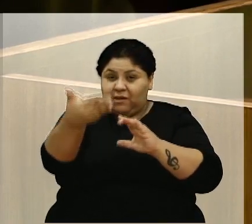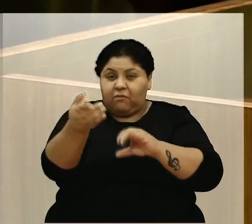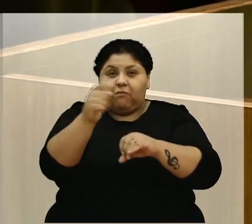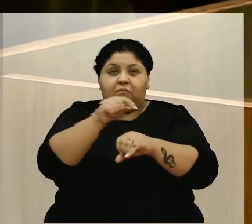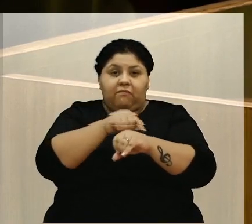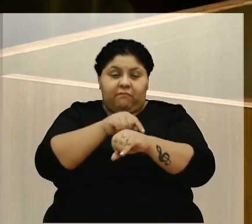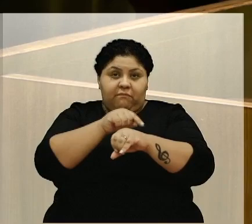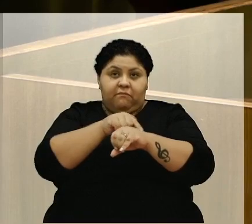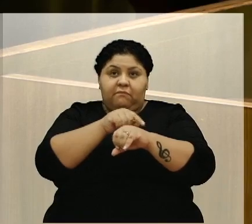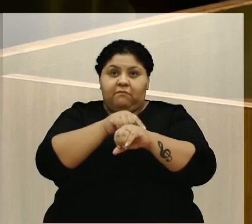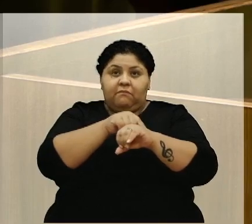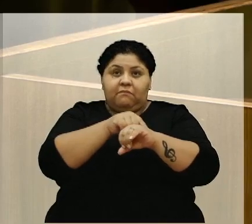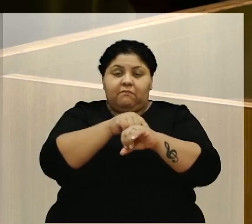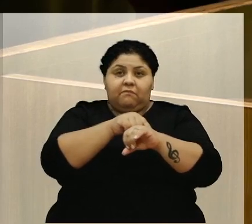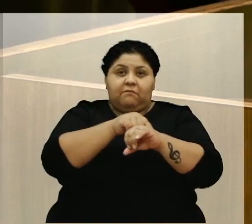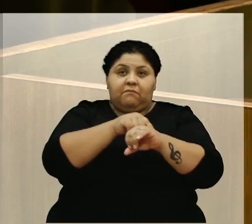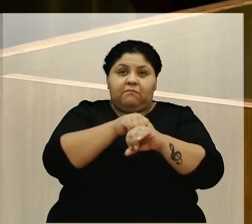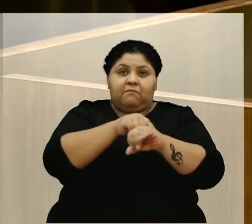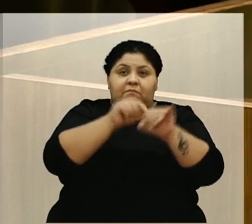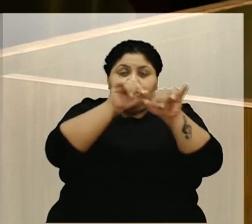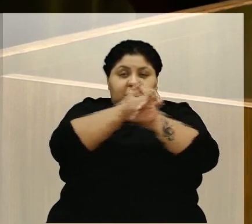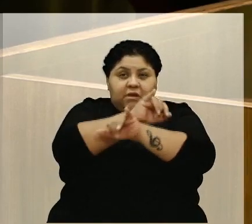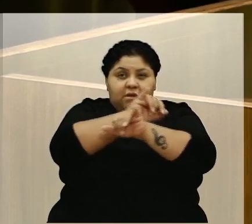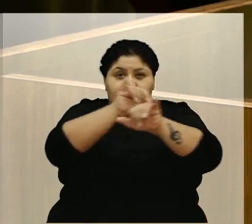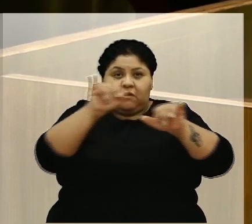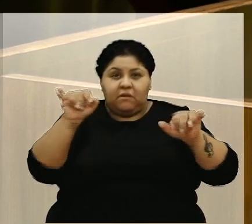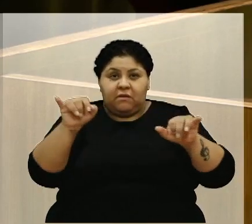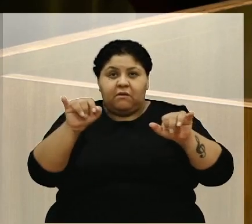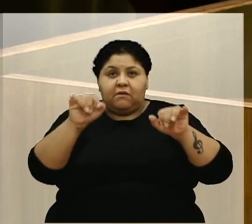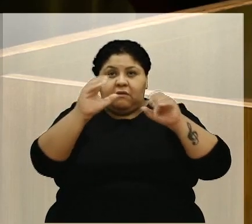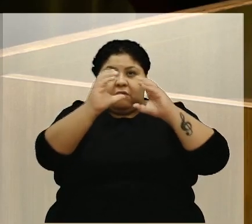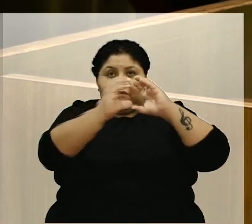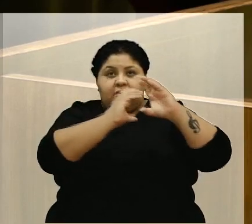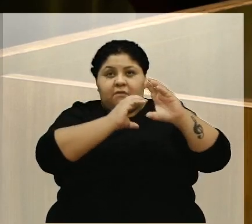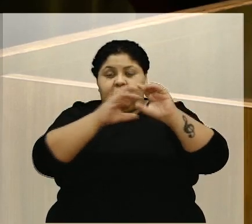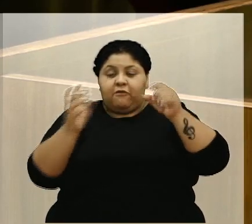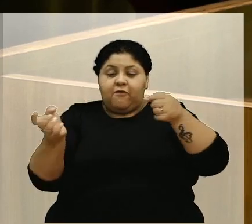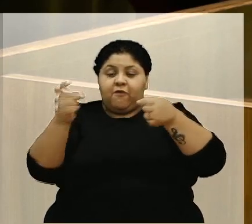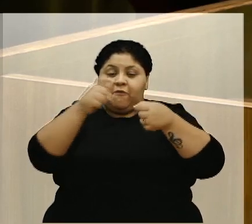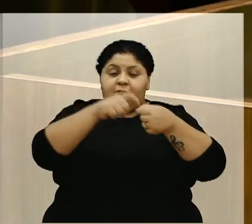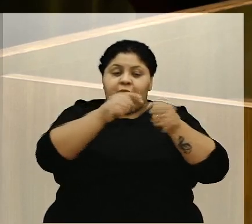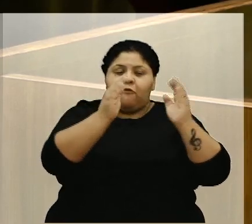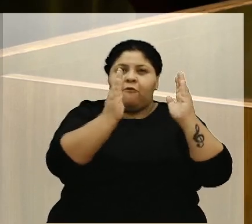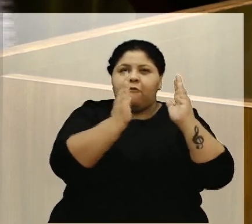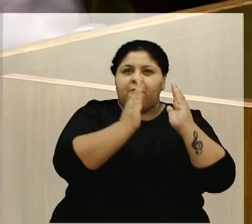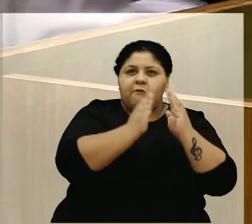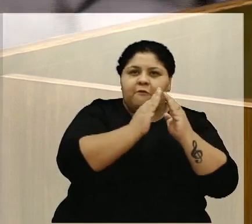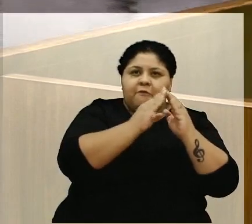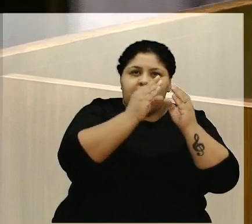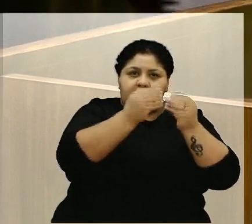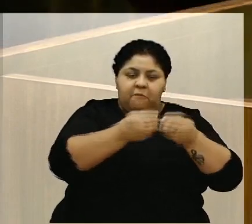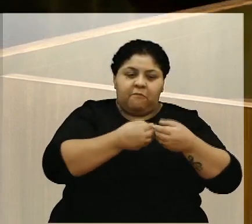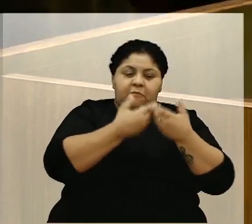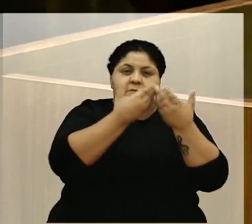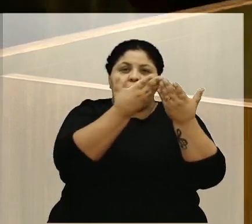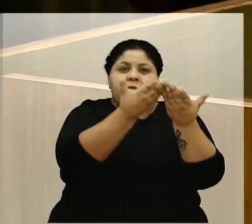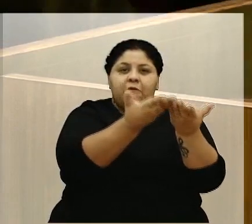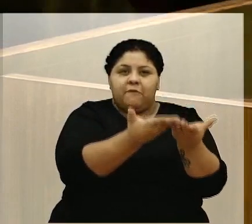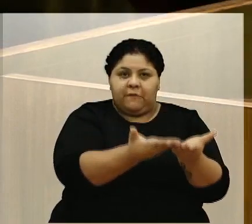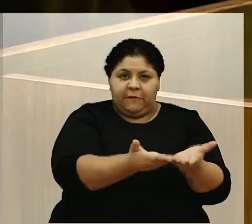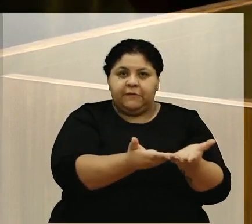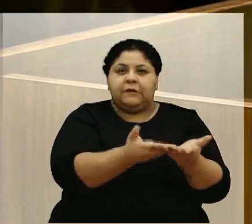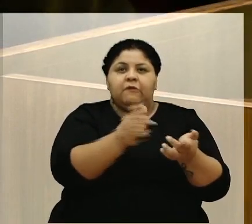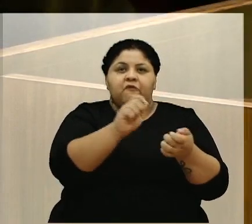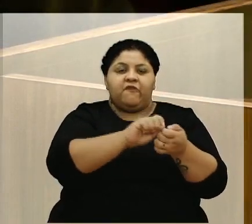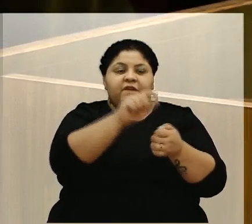isso saia das mídias, as pessoas retornem para suas casas, as doações feitas